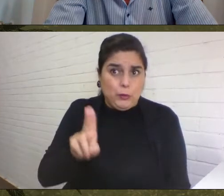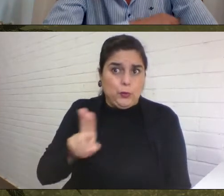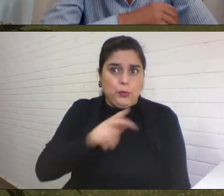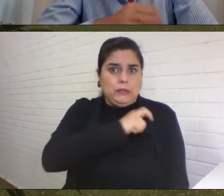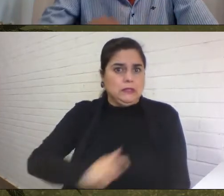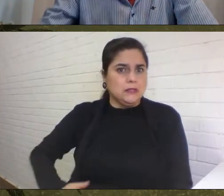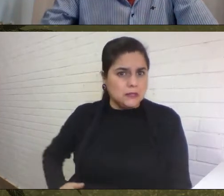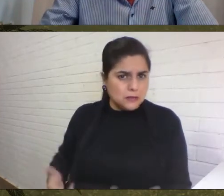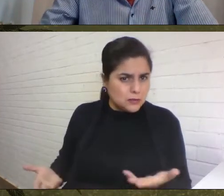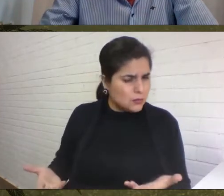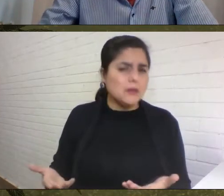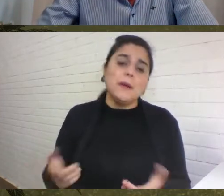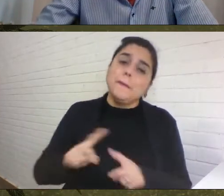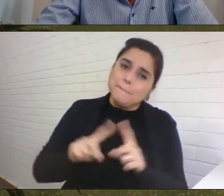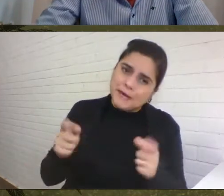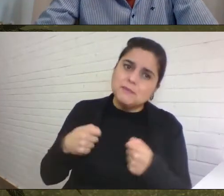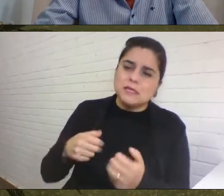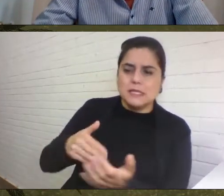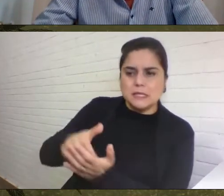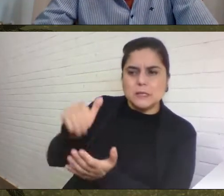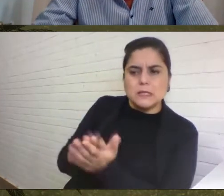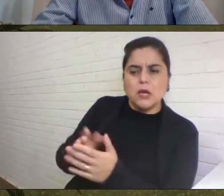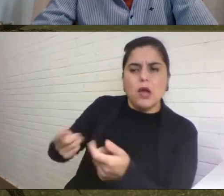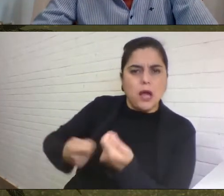ter penalidades administrativas, que